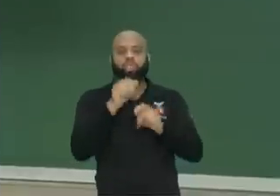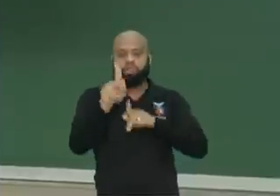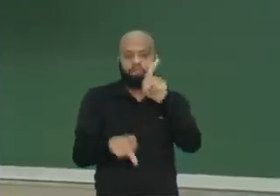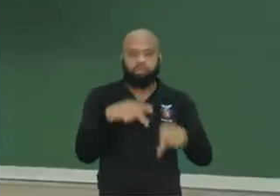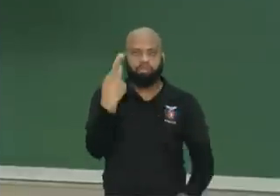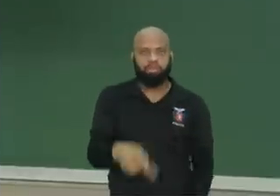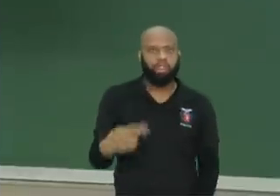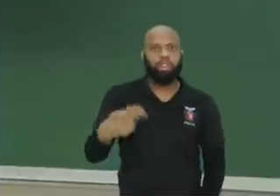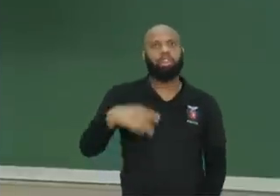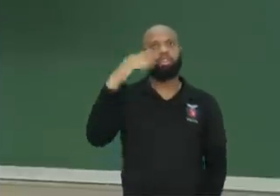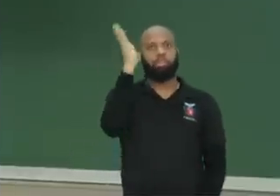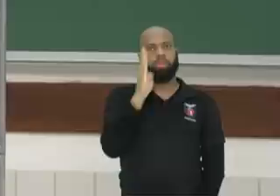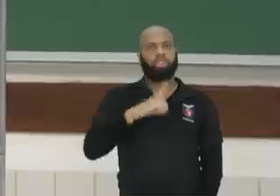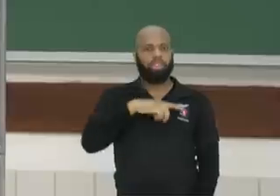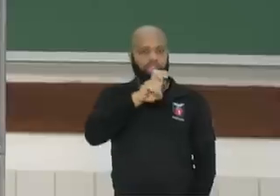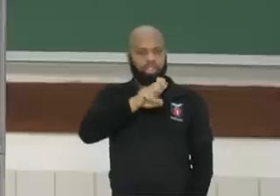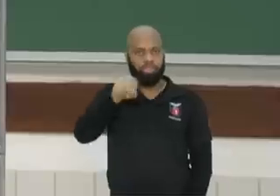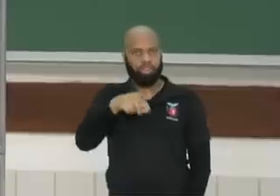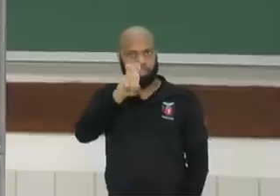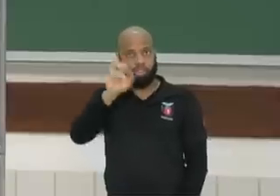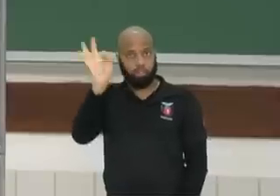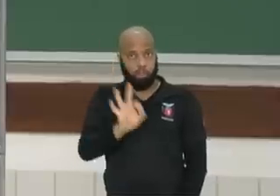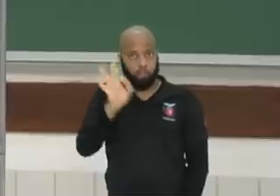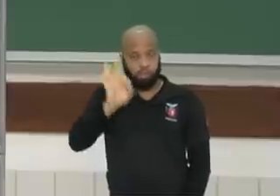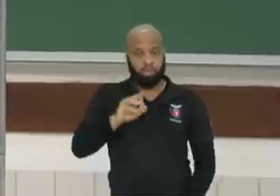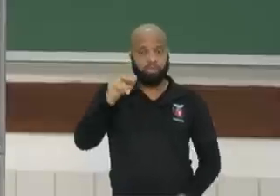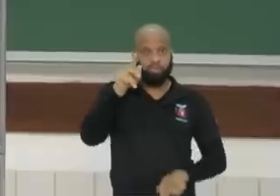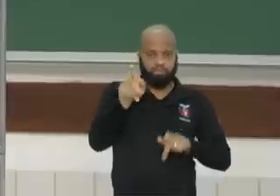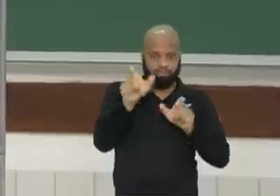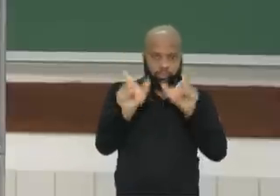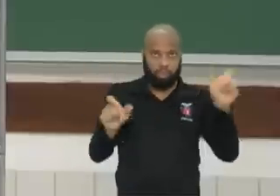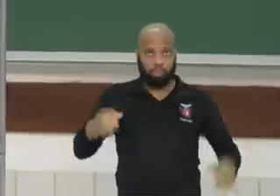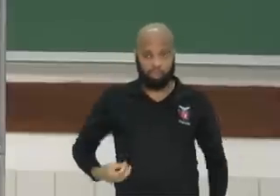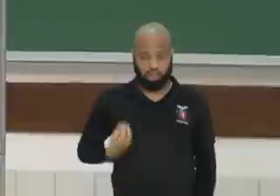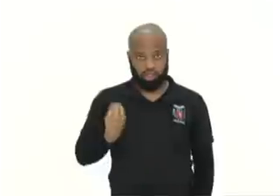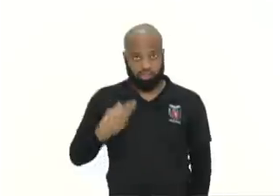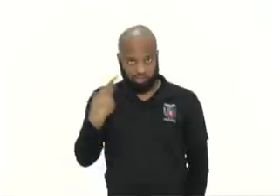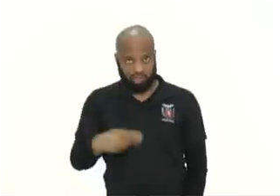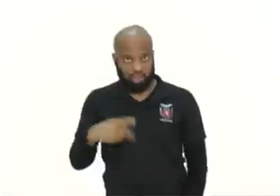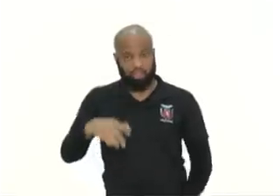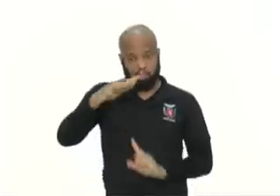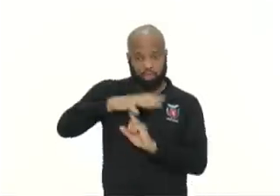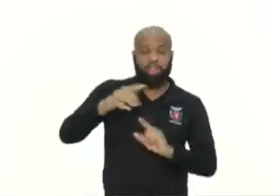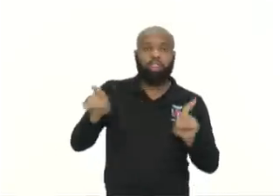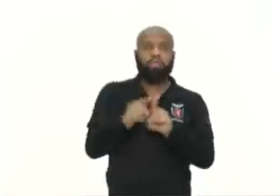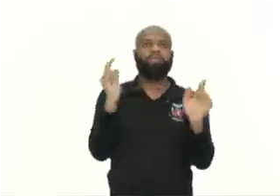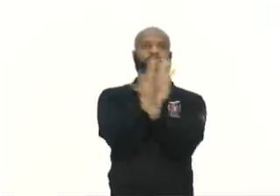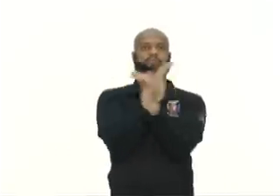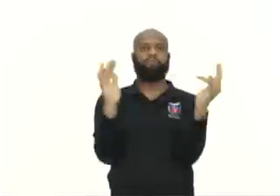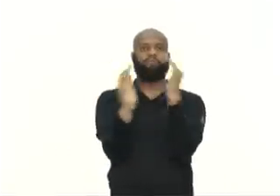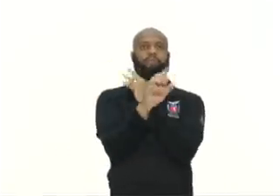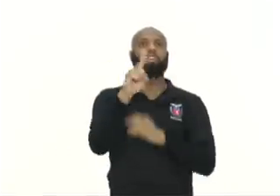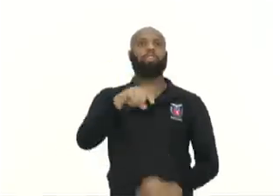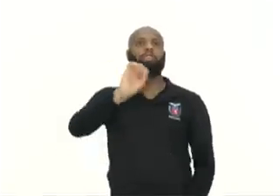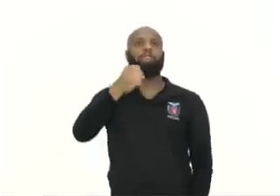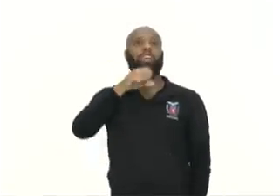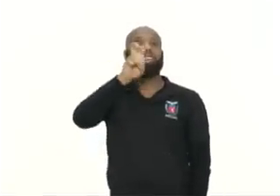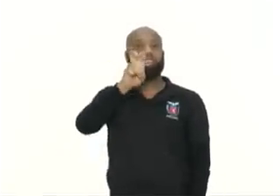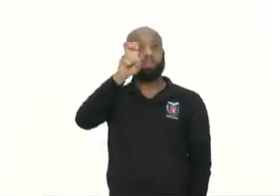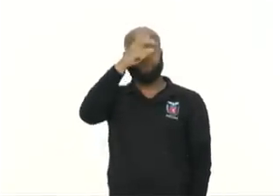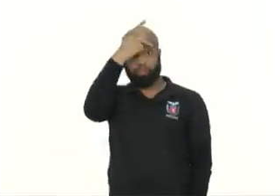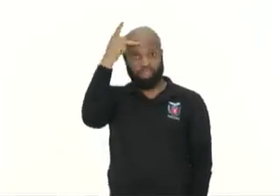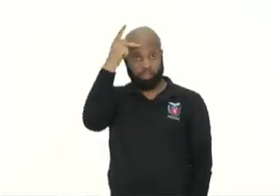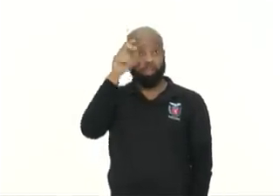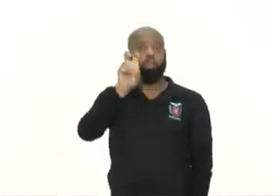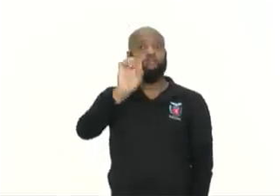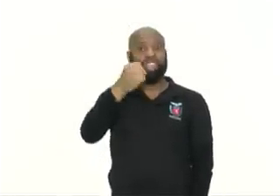Brasil, 5,5% dos brasileiros vivem aqui no Paraná, e a população urbana do Paraná de 85%.